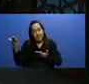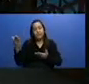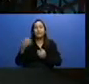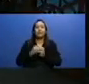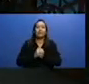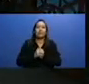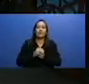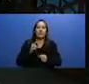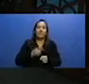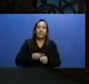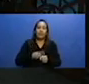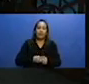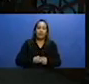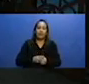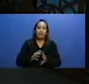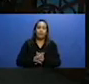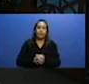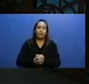cidade.